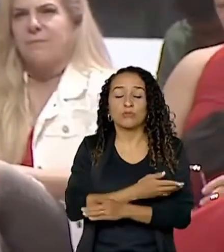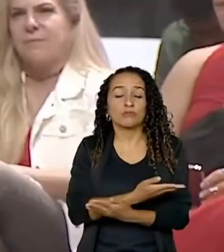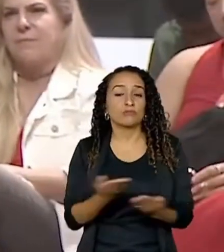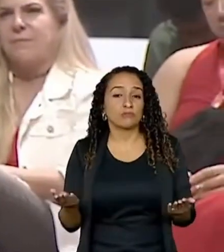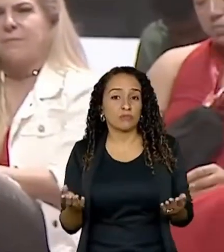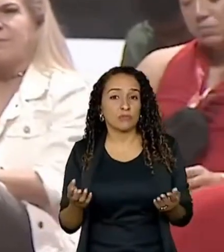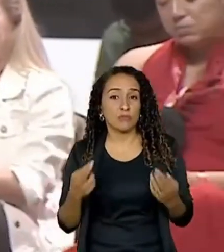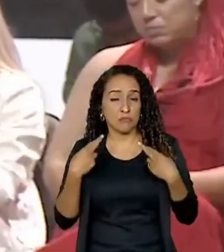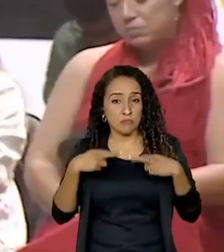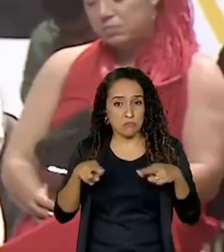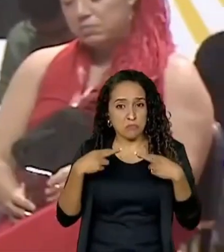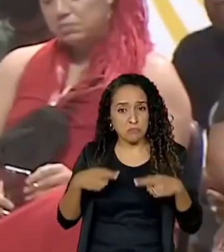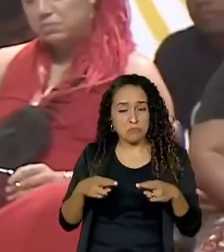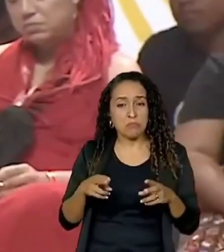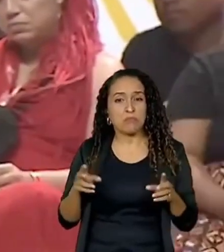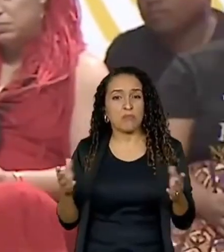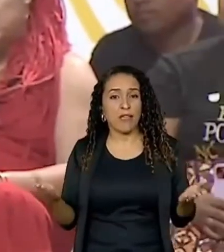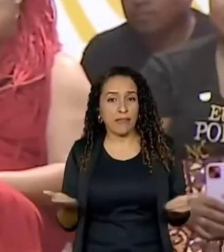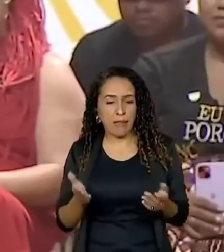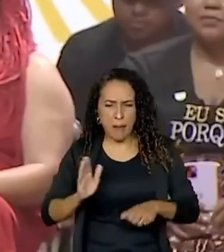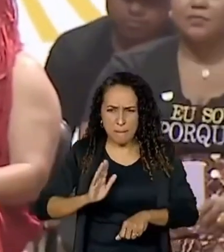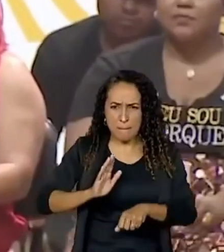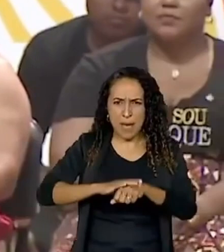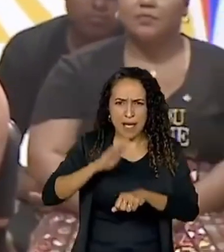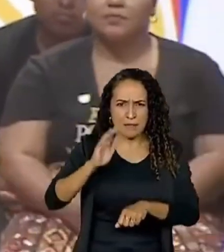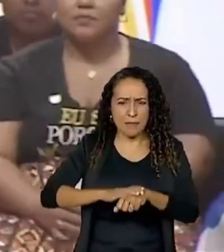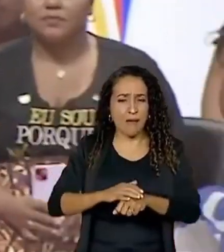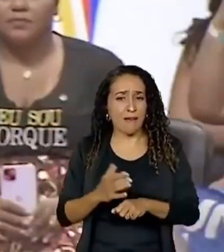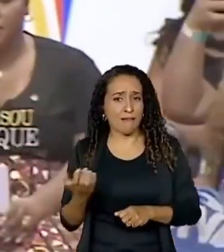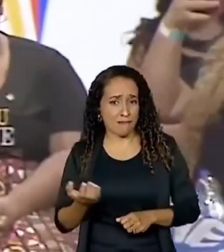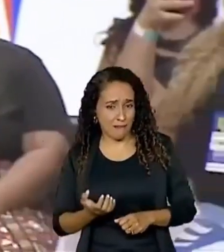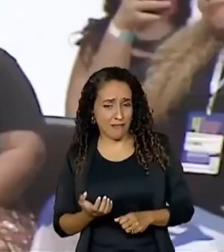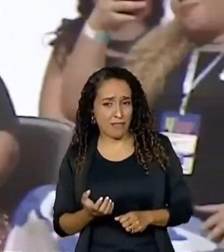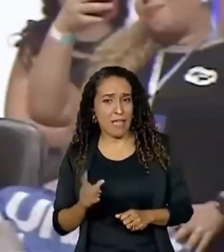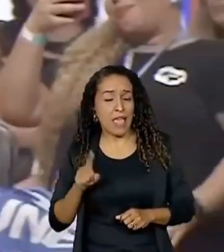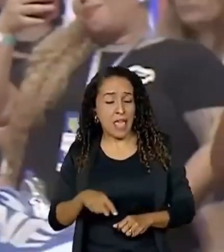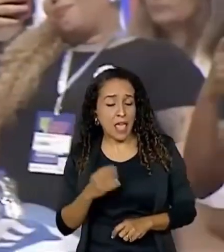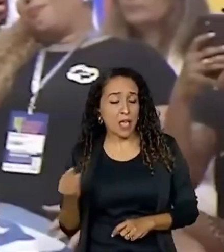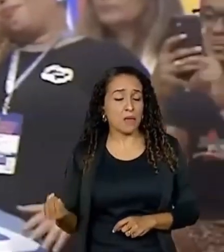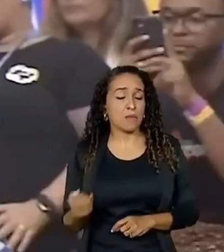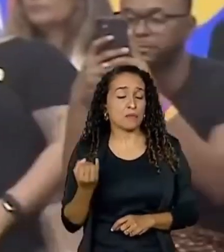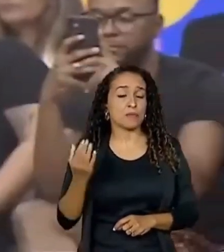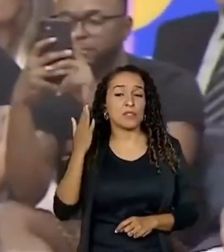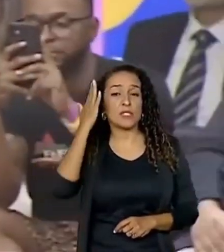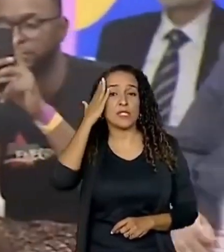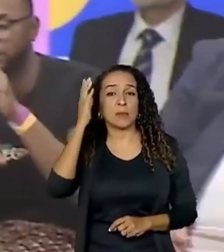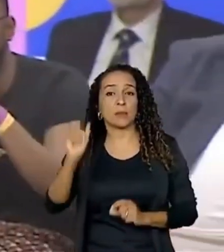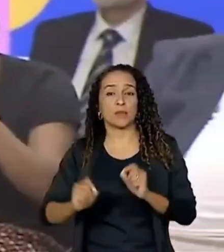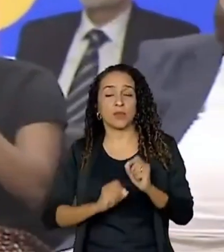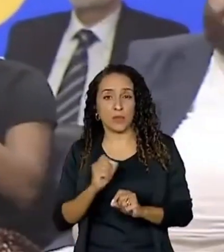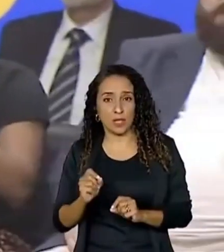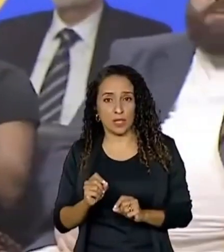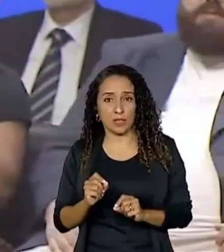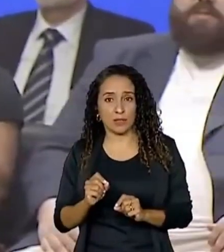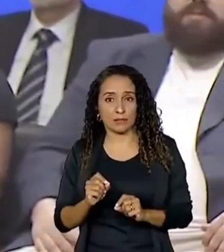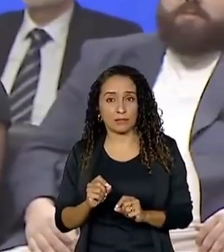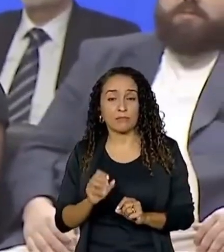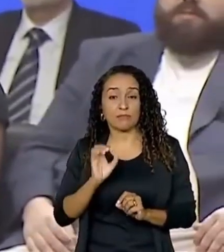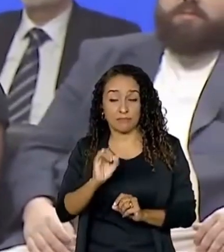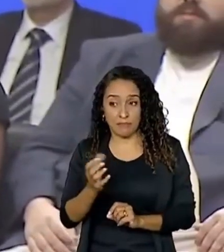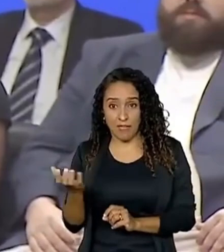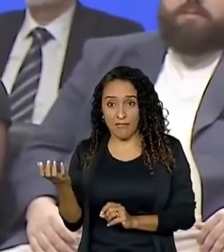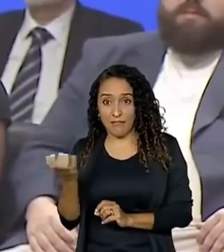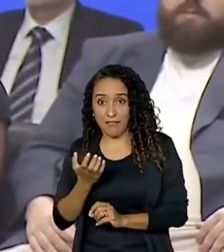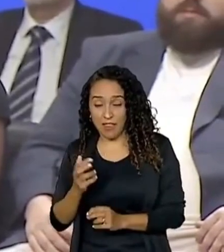de reivindicar aí, que vocês querem mais, é importante saber que, além de querer as